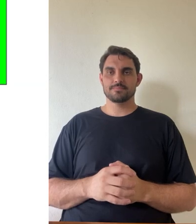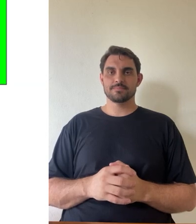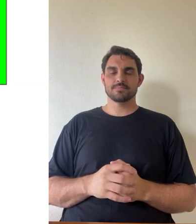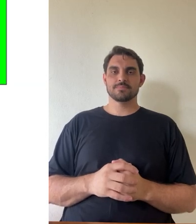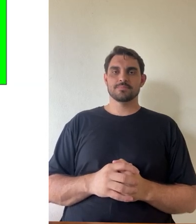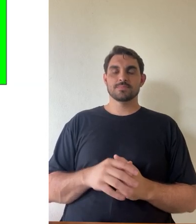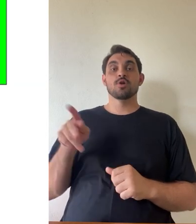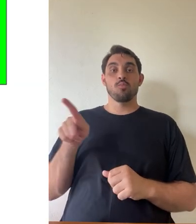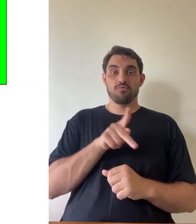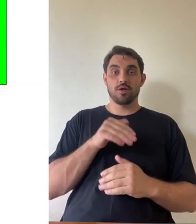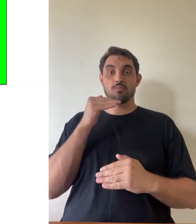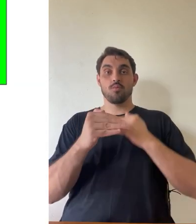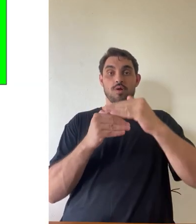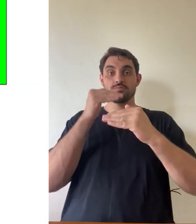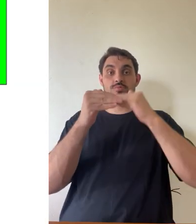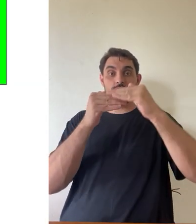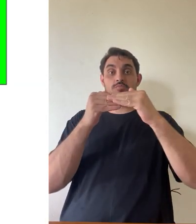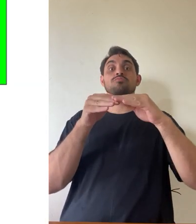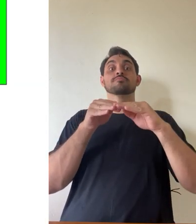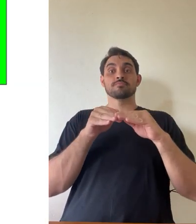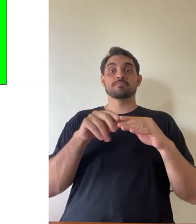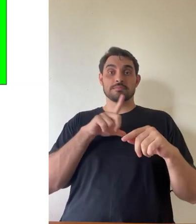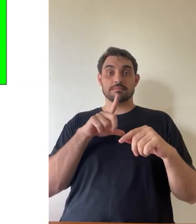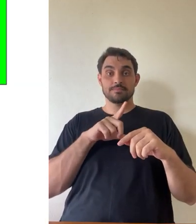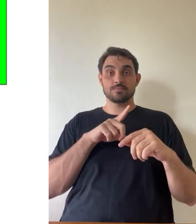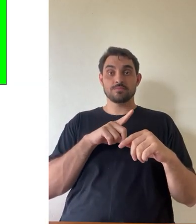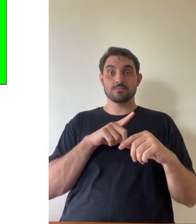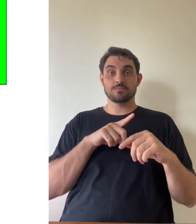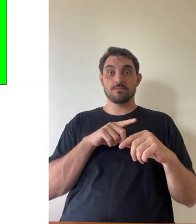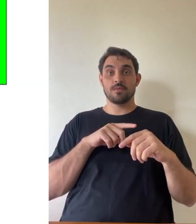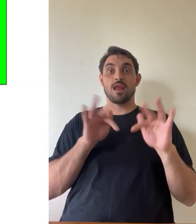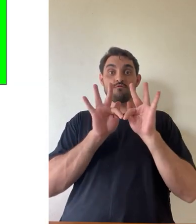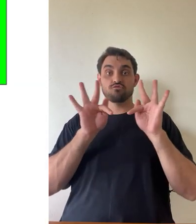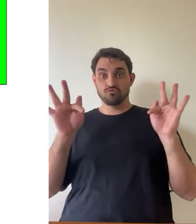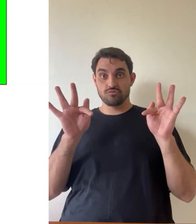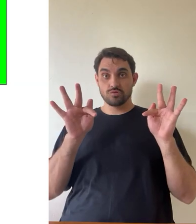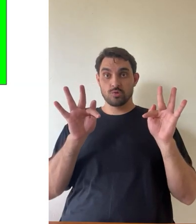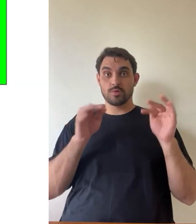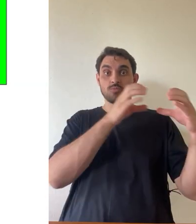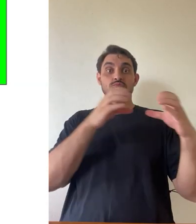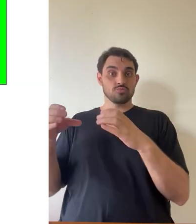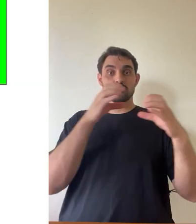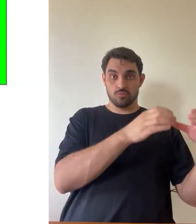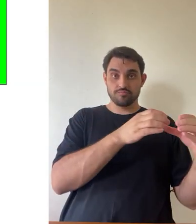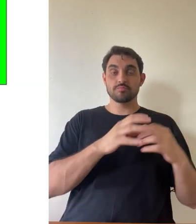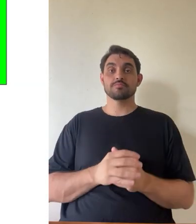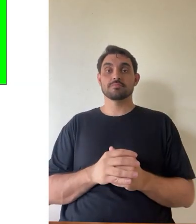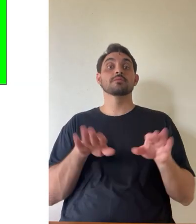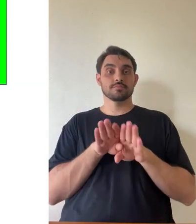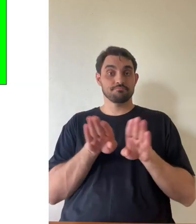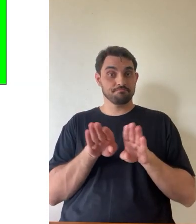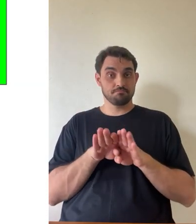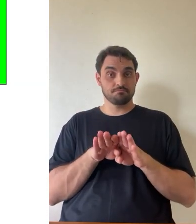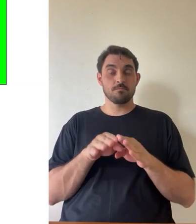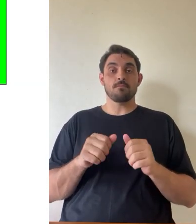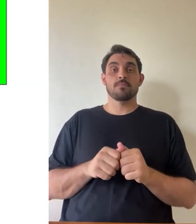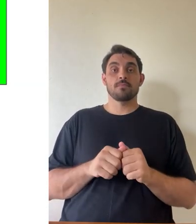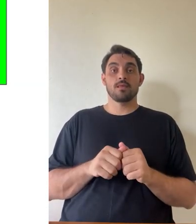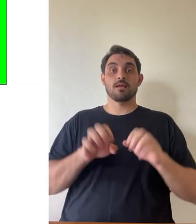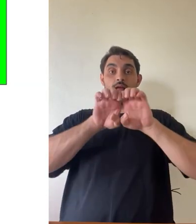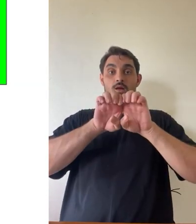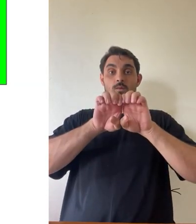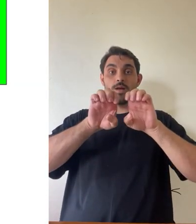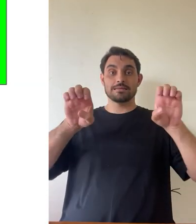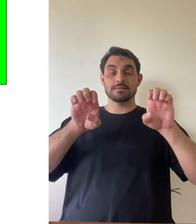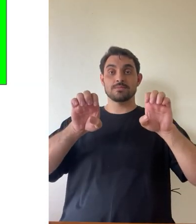movimento progressivo, nós temos então essa função horária das posições e temos também a fórmula